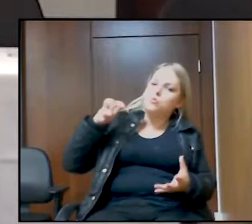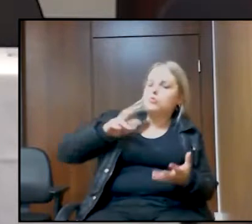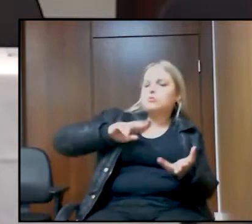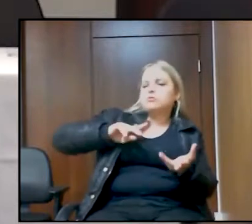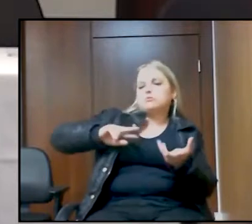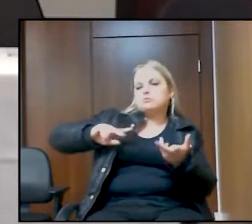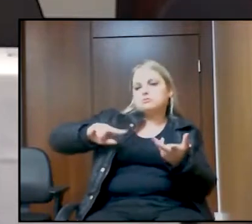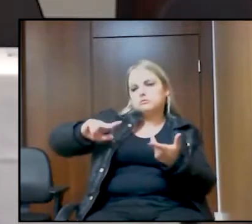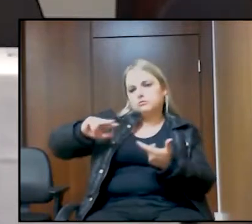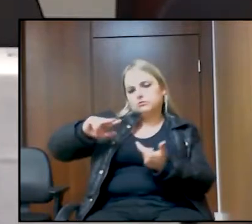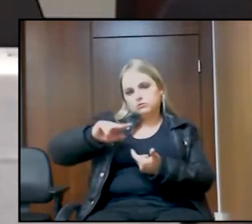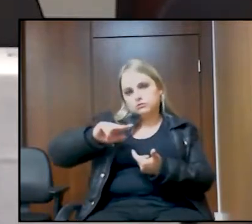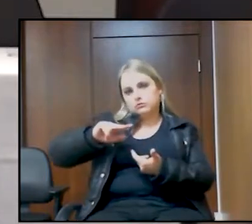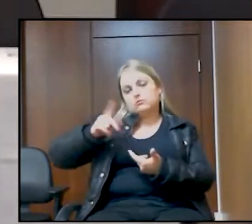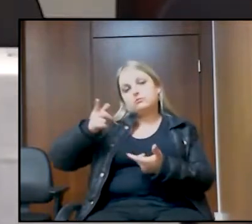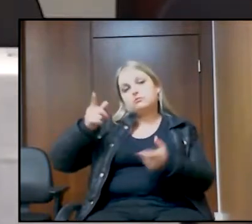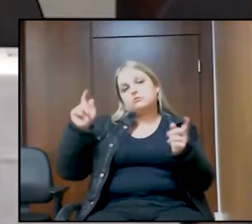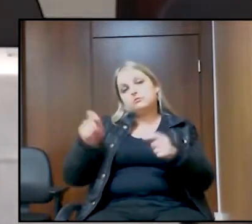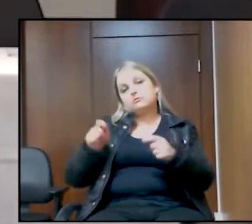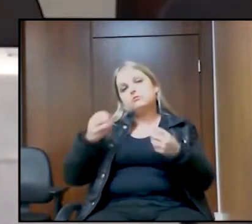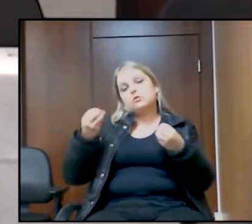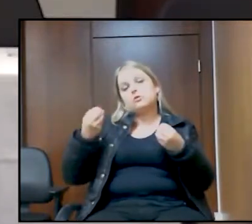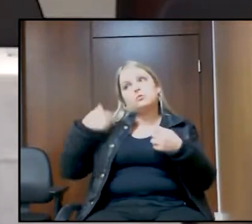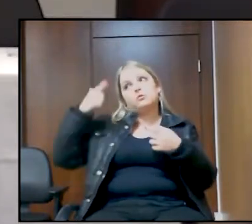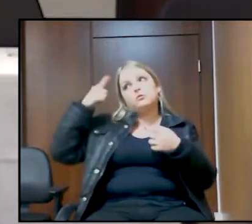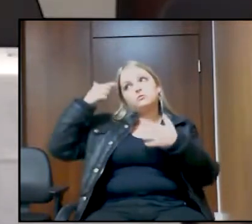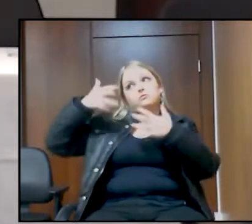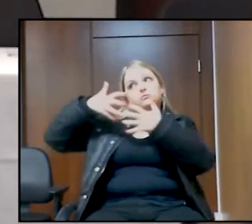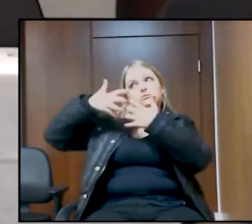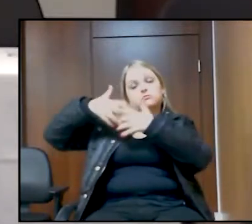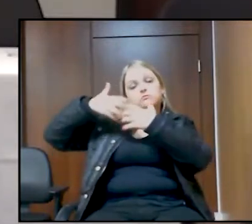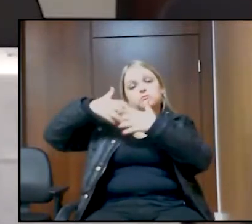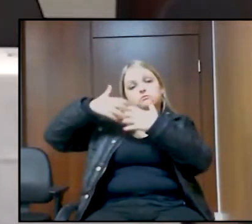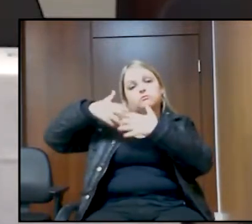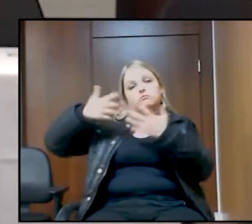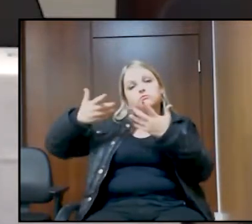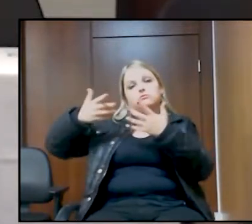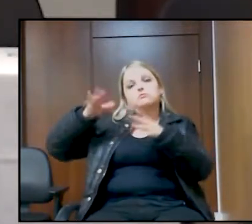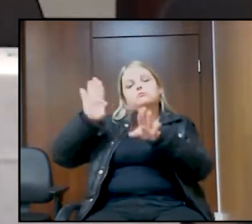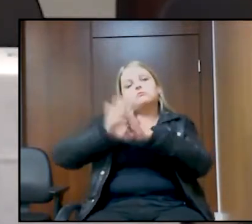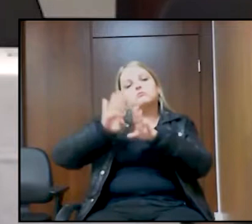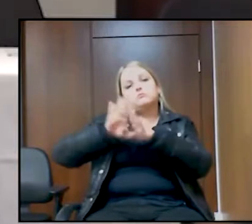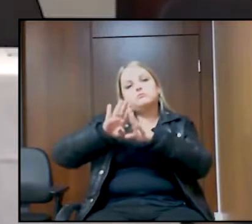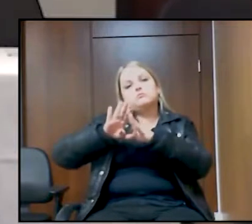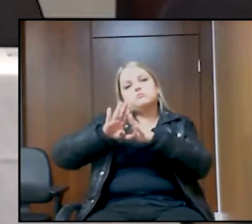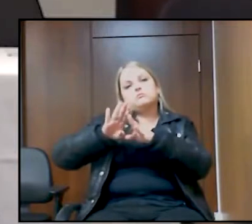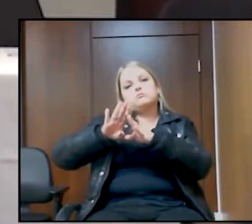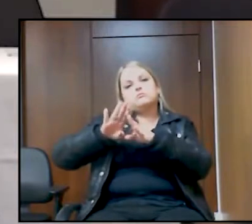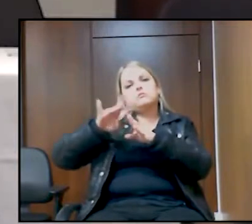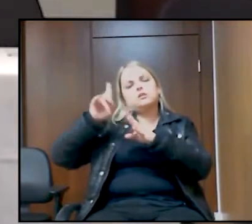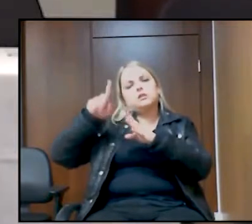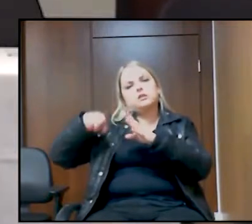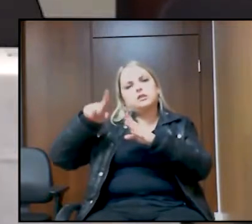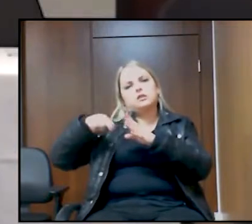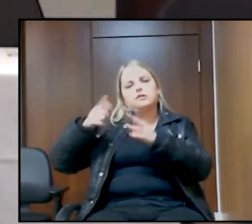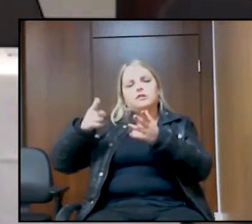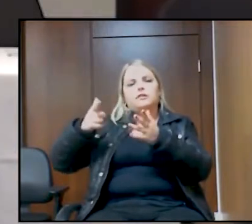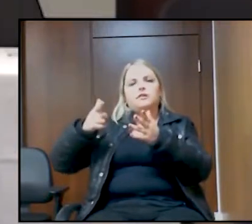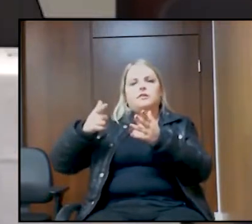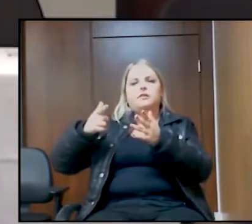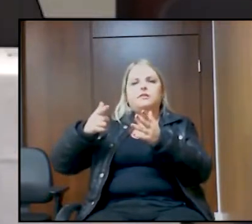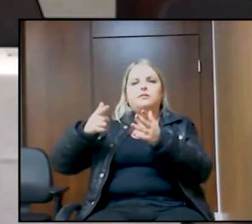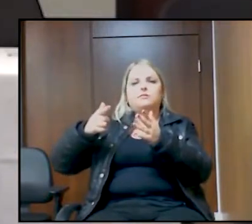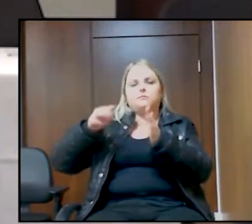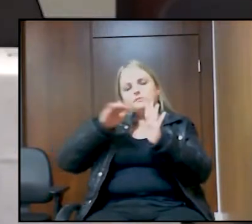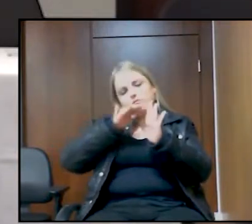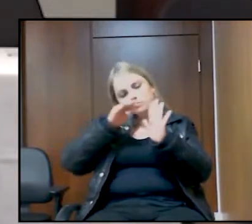acho que isso são questões que cabe reflexão. E também no caso aqui logo abaixo